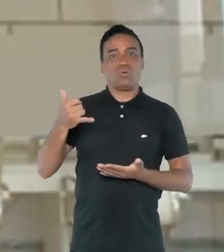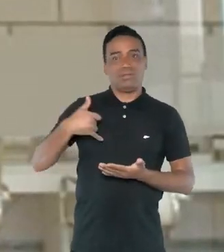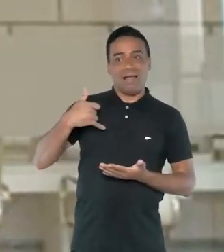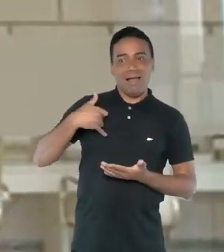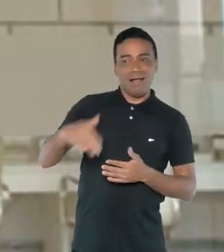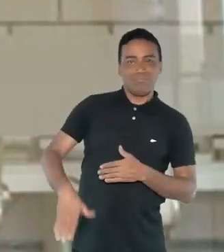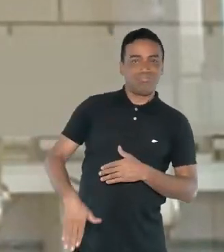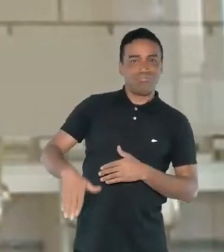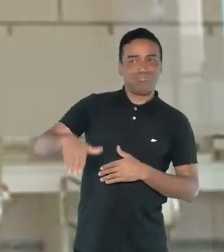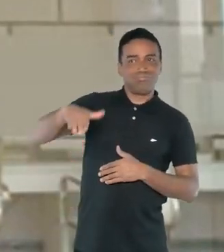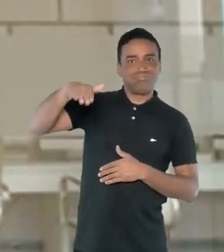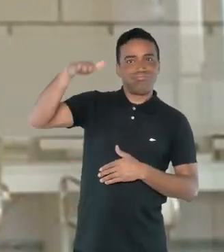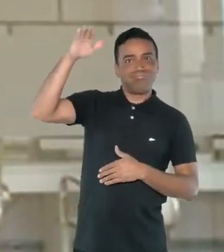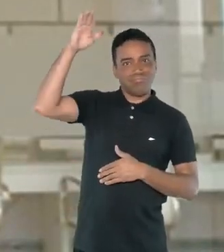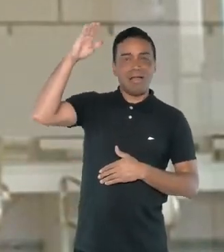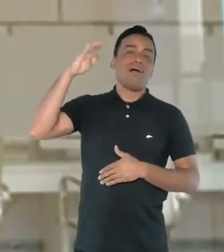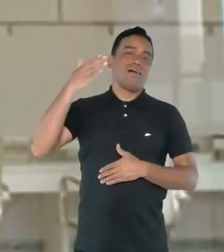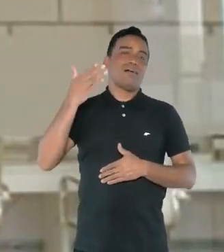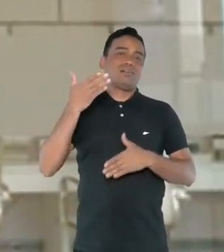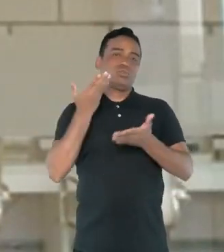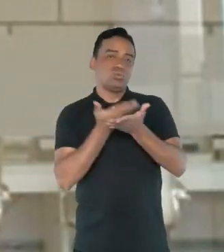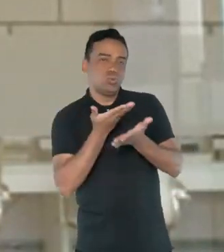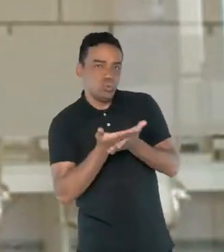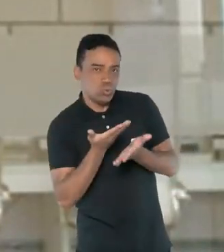me profissionalizando, né,